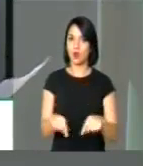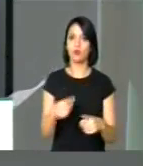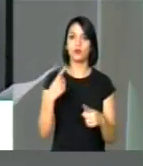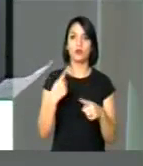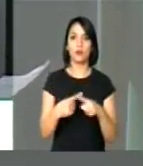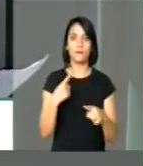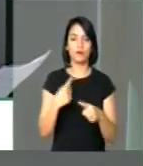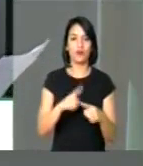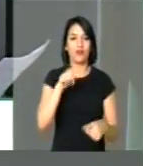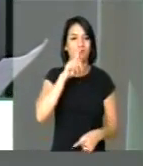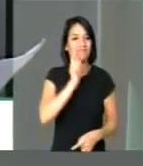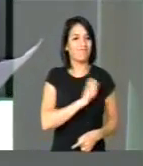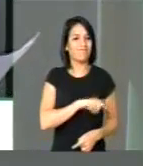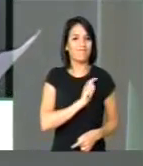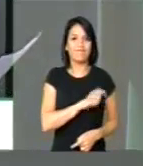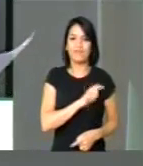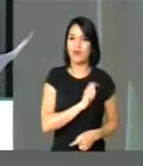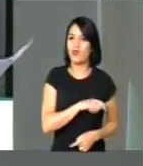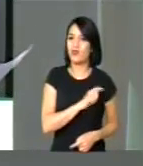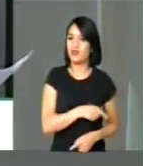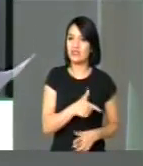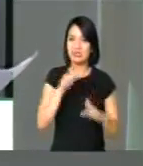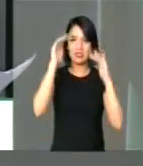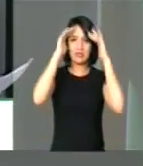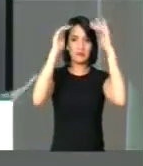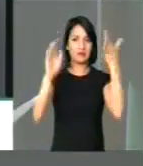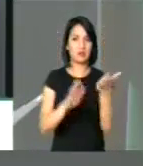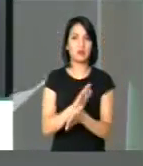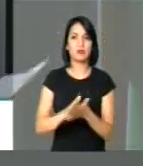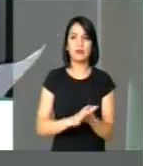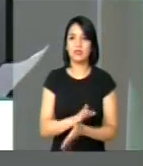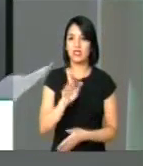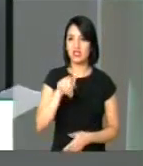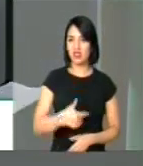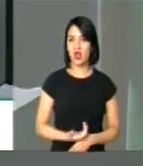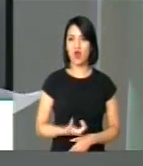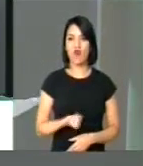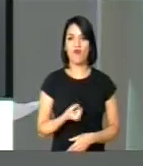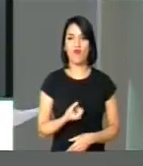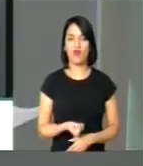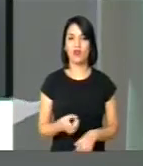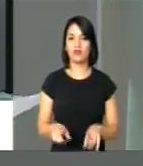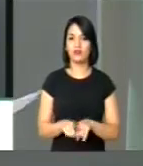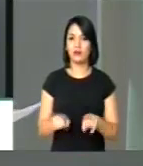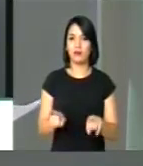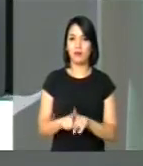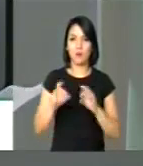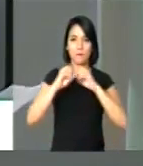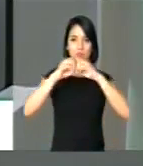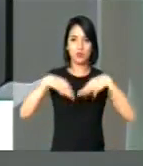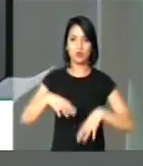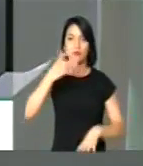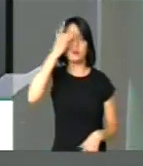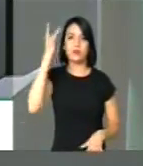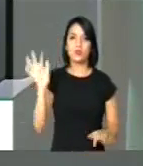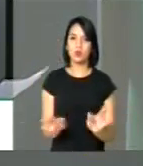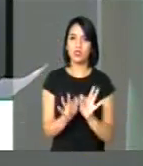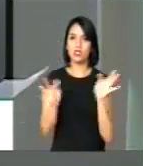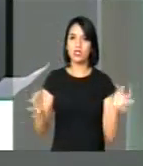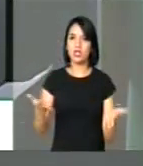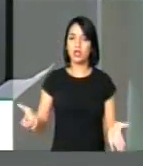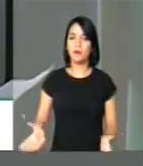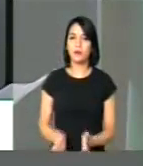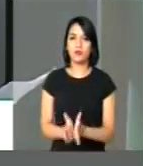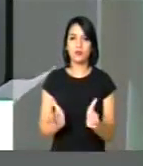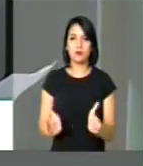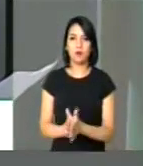era muito cruel, muito desumana e covarde em especial com as pessoas mais simples, mais humildes, que começam a trabalhar cedo,